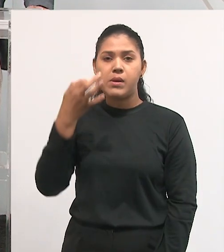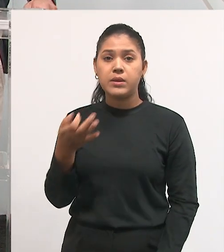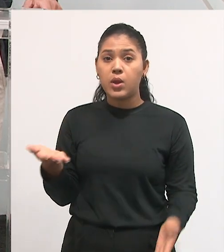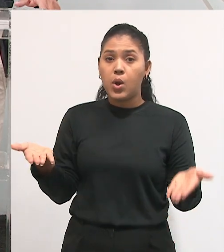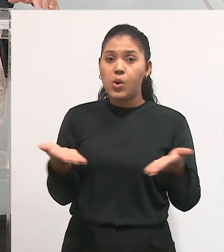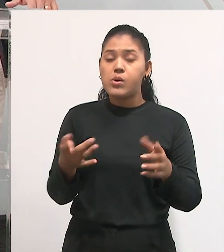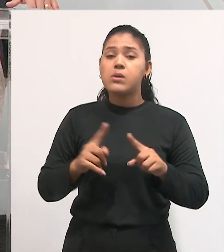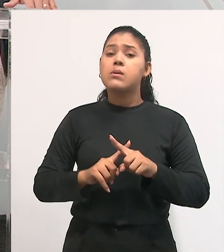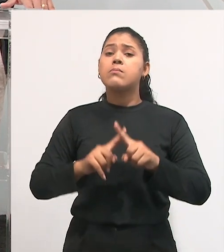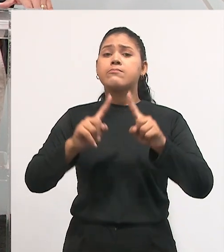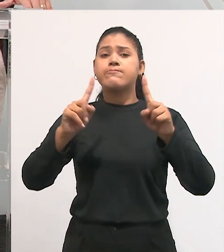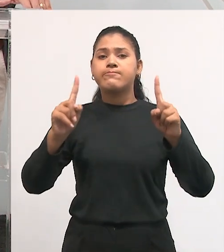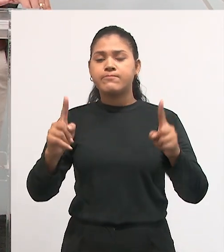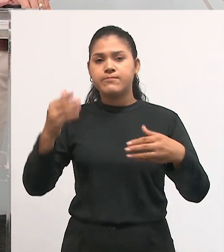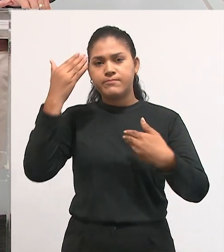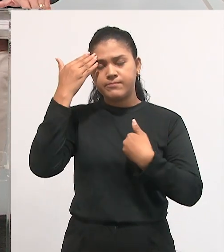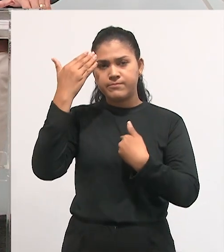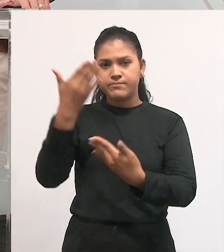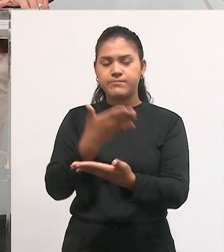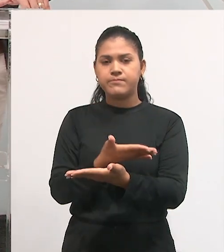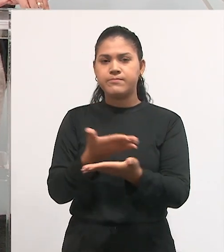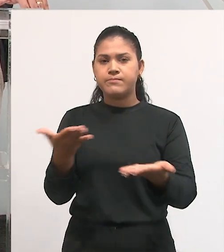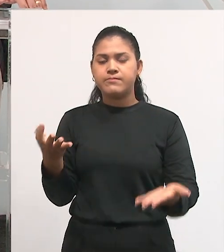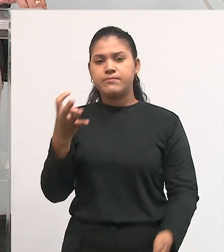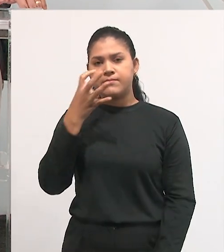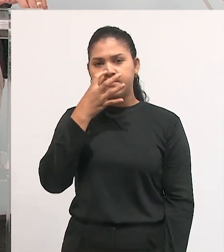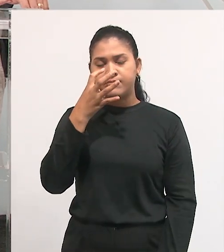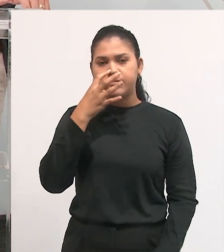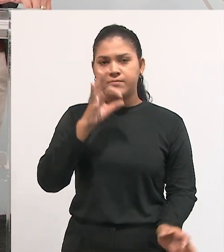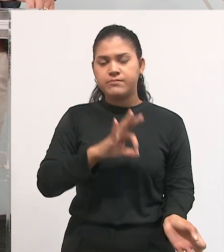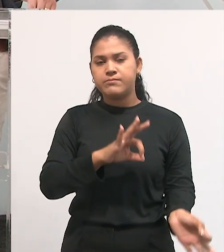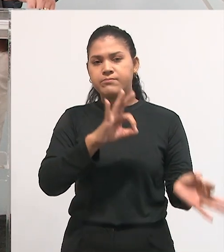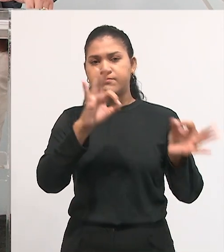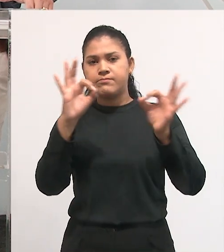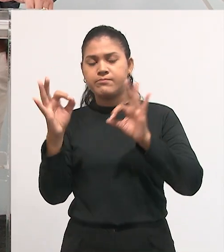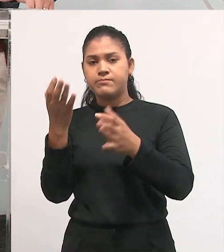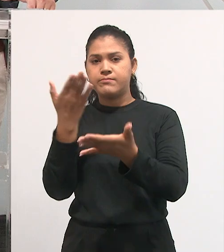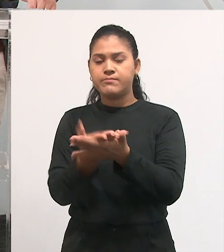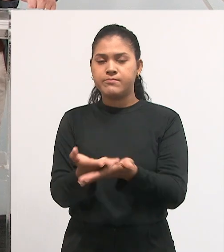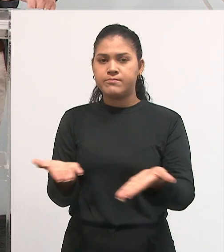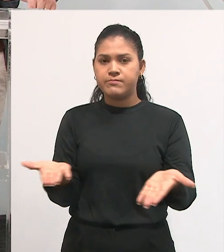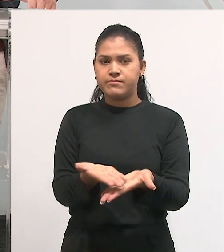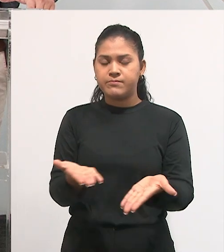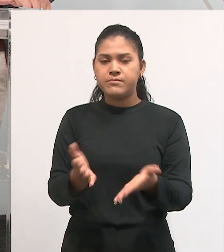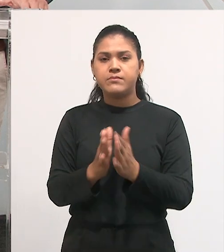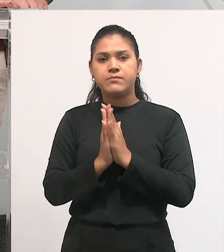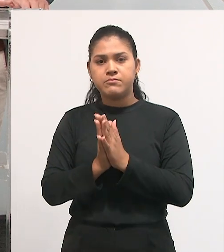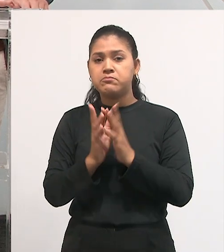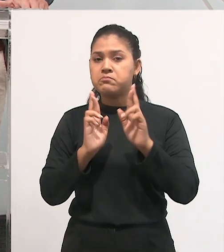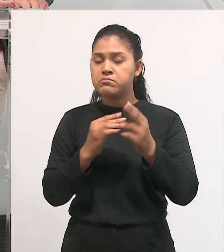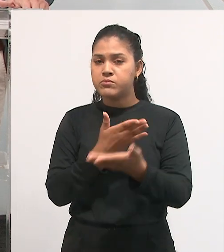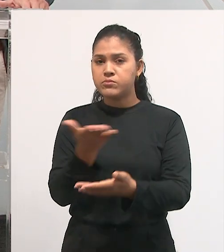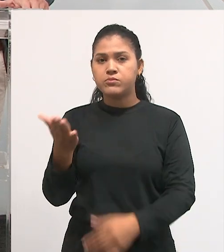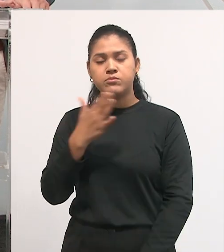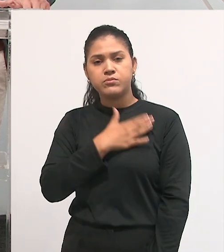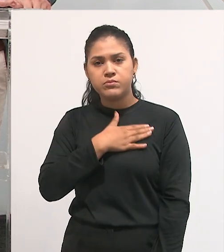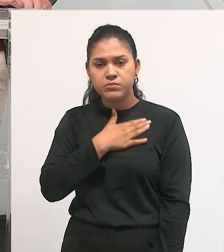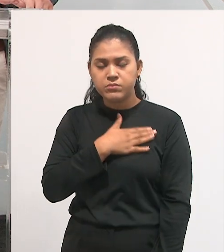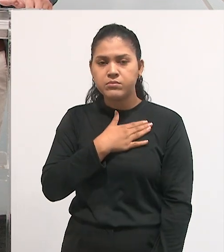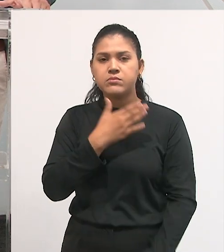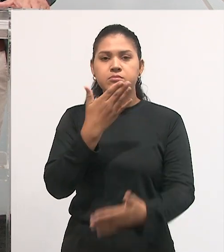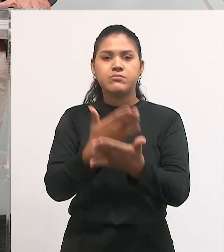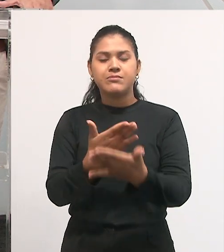Mais uma vez aqui eu te agradeço, né, por essa participação na aula. Espero que você tenha gostado, minha aluna, meu